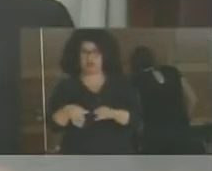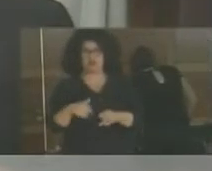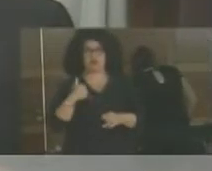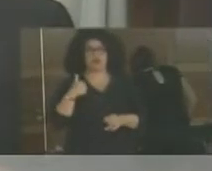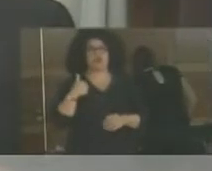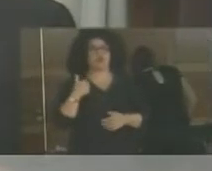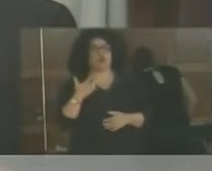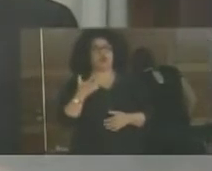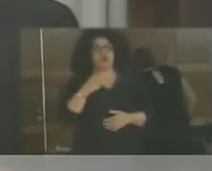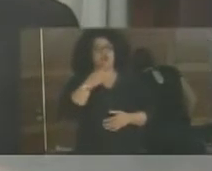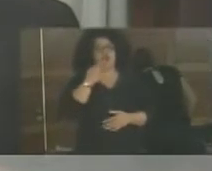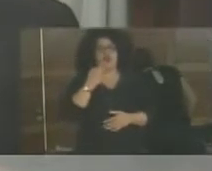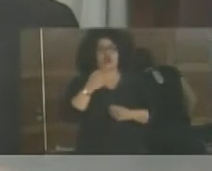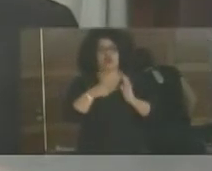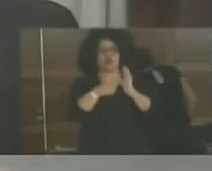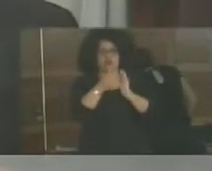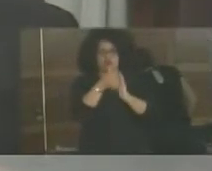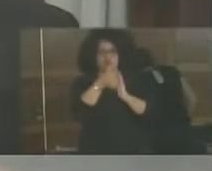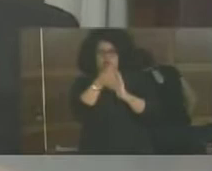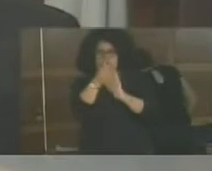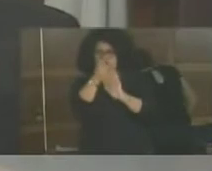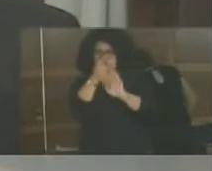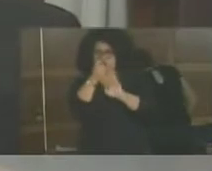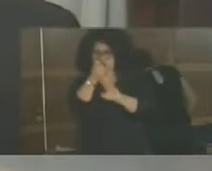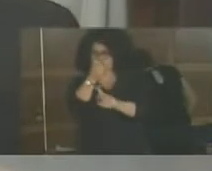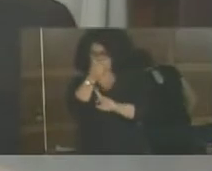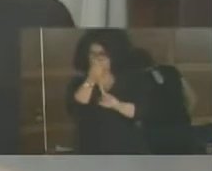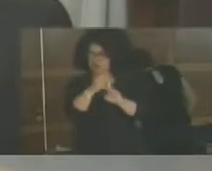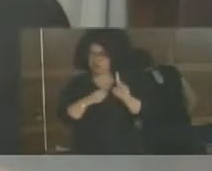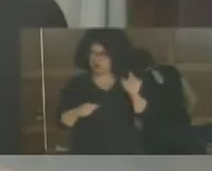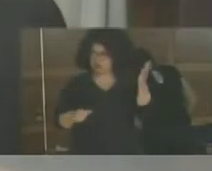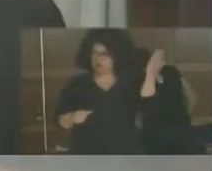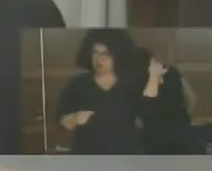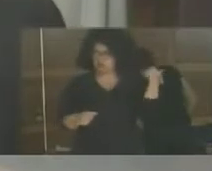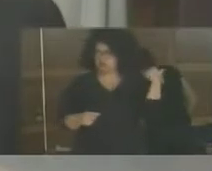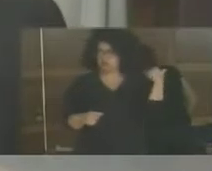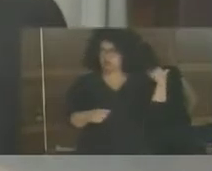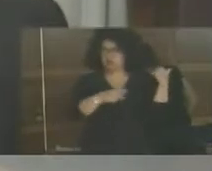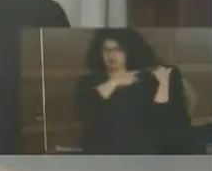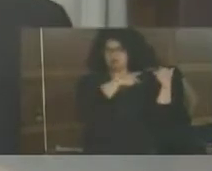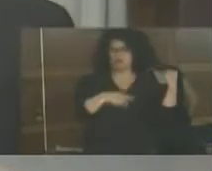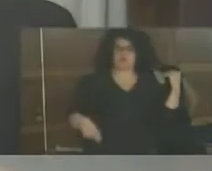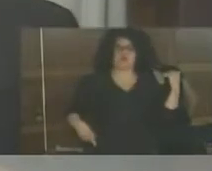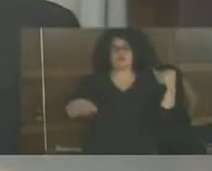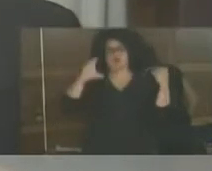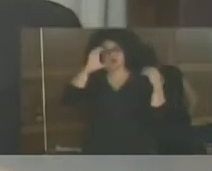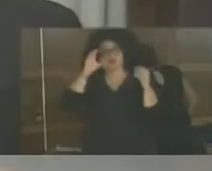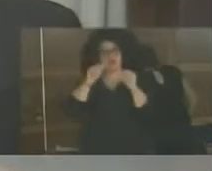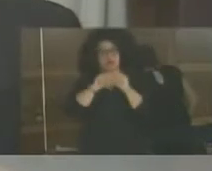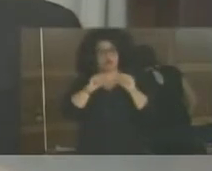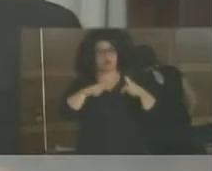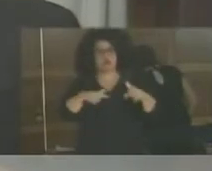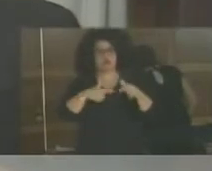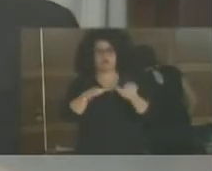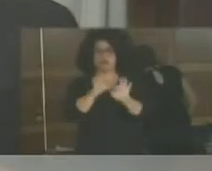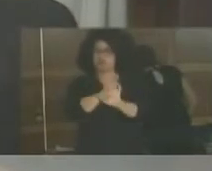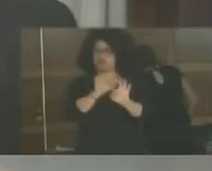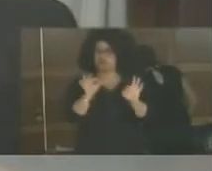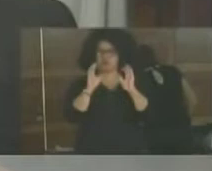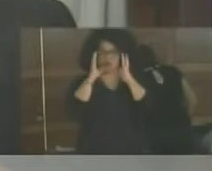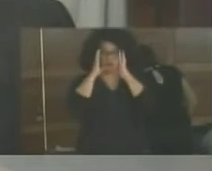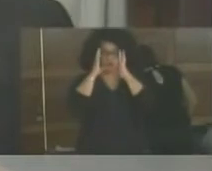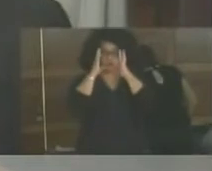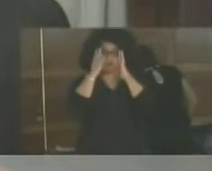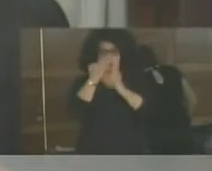o primeiro período, sobre a direção do nosso presidente Claudinho, fez um trabalho maravilhoso junto com todos os vereadores, um